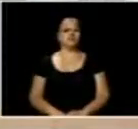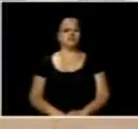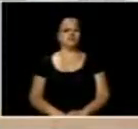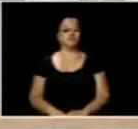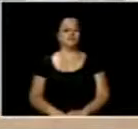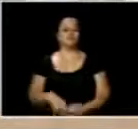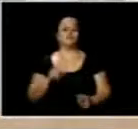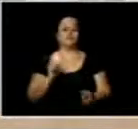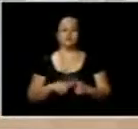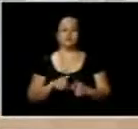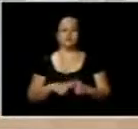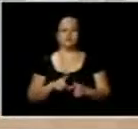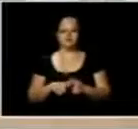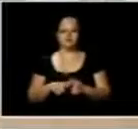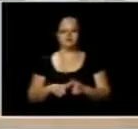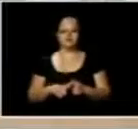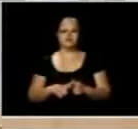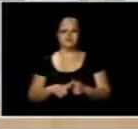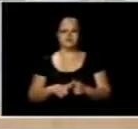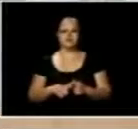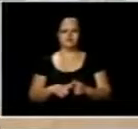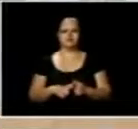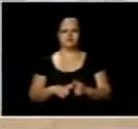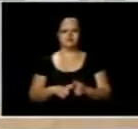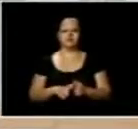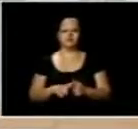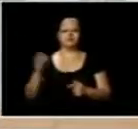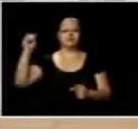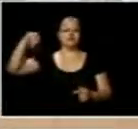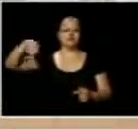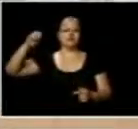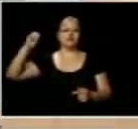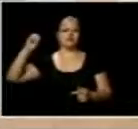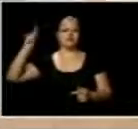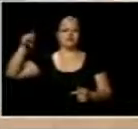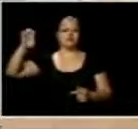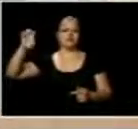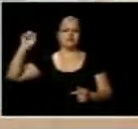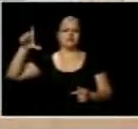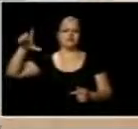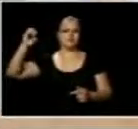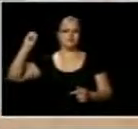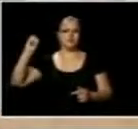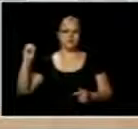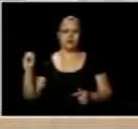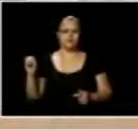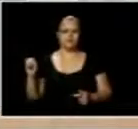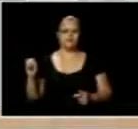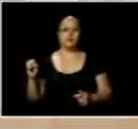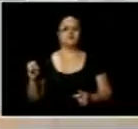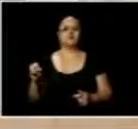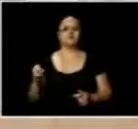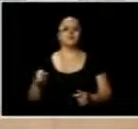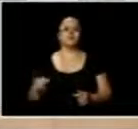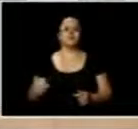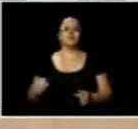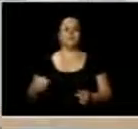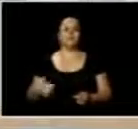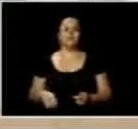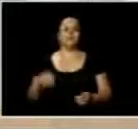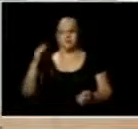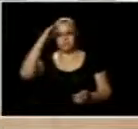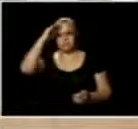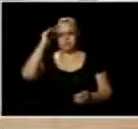quê? Porque o nosso modelo de gestão é um modelo ultrapassado, extremamente centralizador. Não se